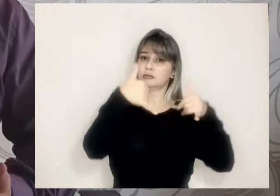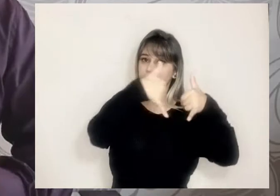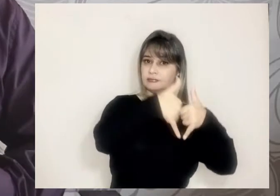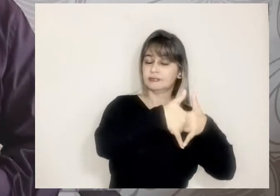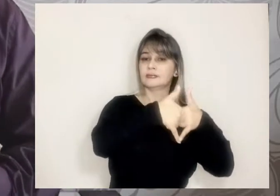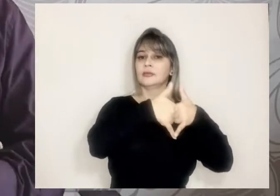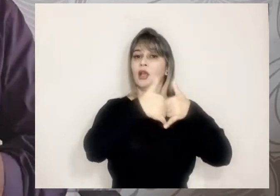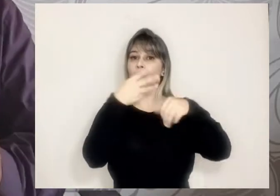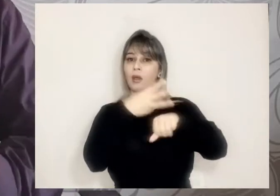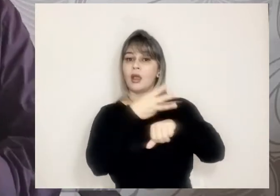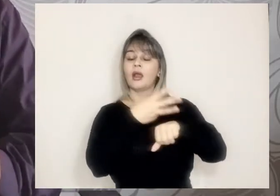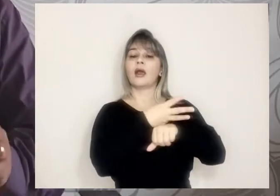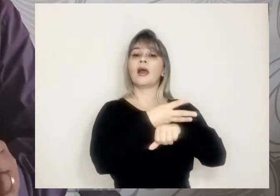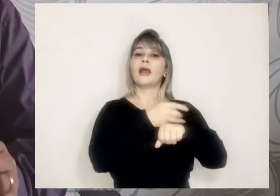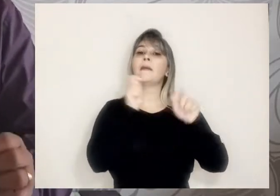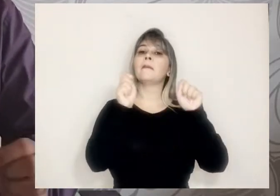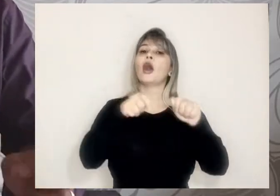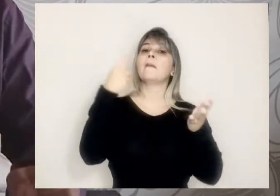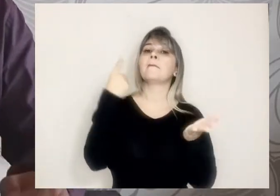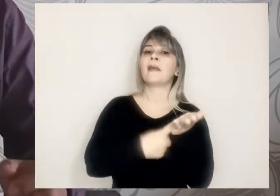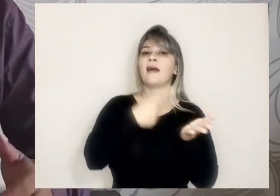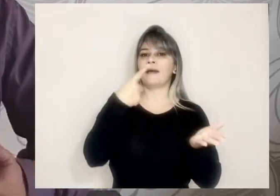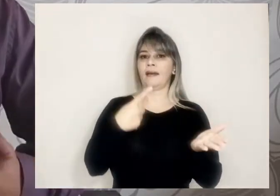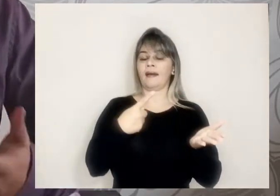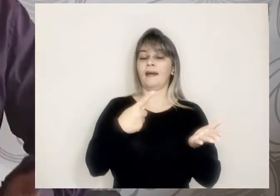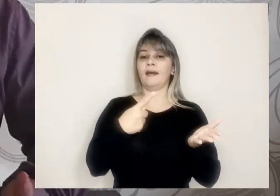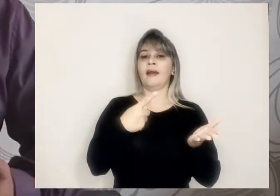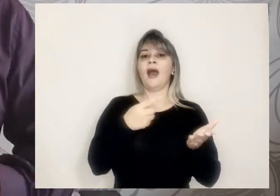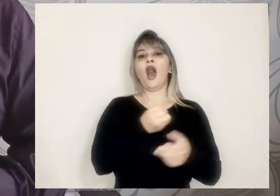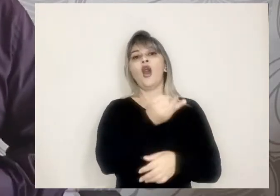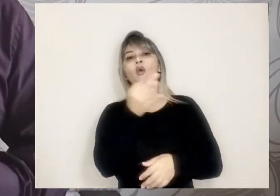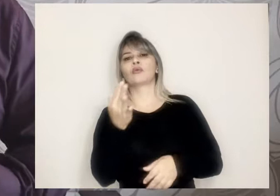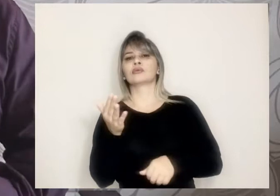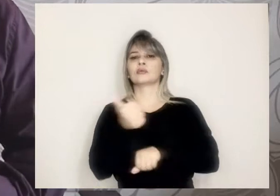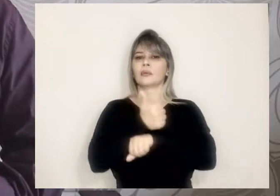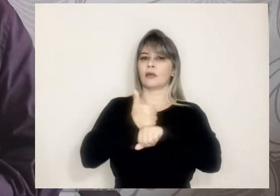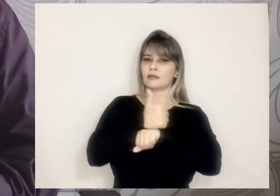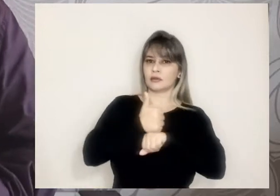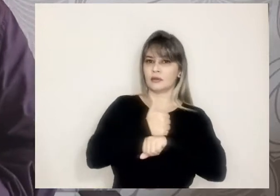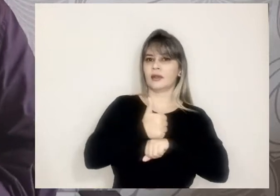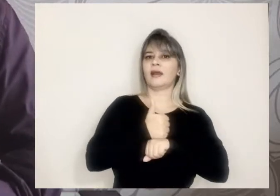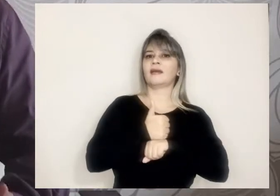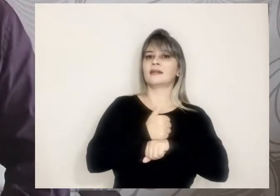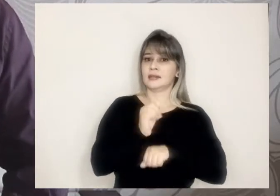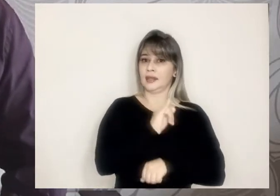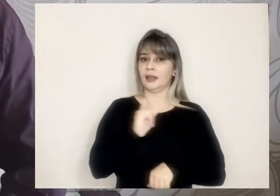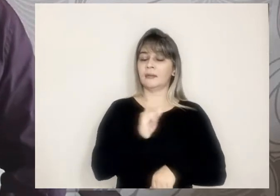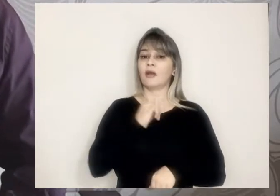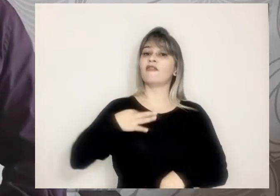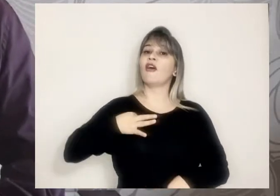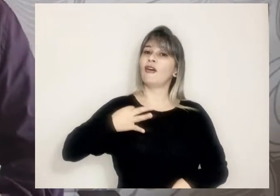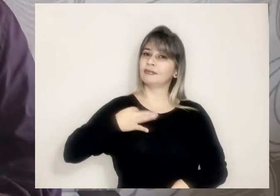vai marcar um momento para você ser atendido por esses irmãos que voluntariamente estão se dispondo a apoiar quem